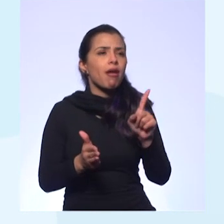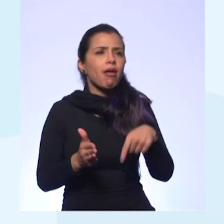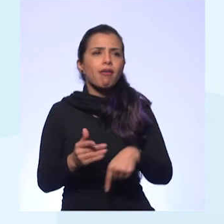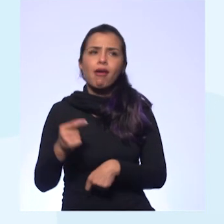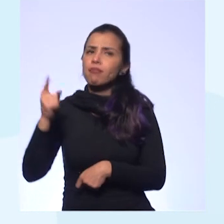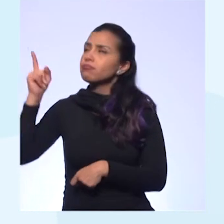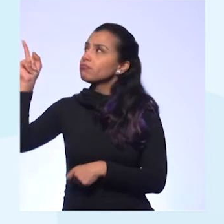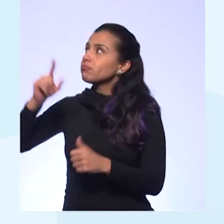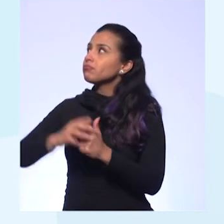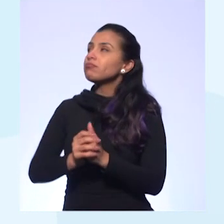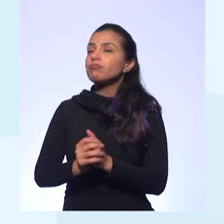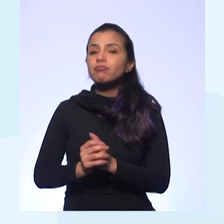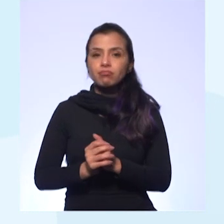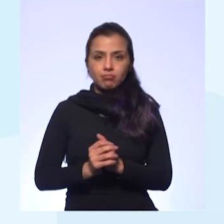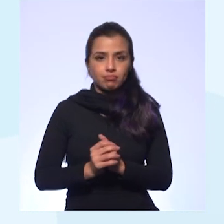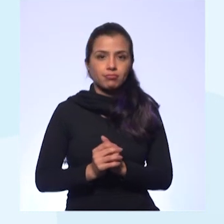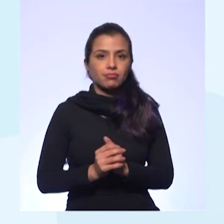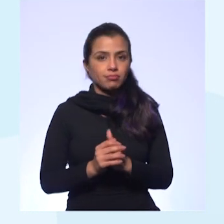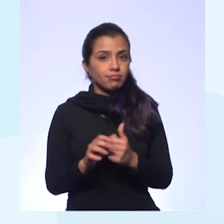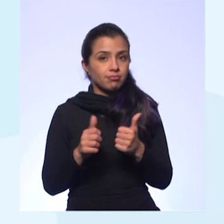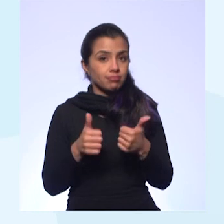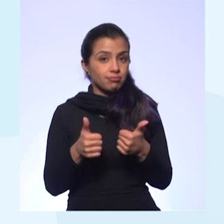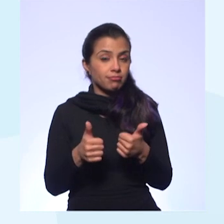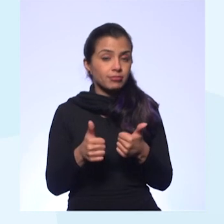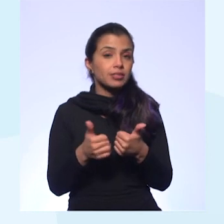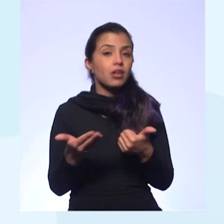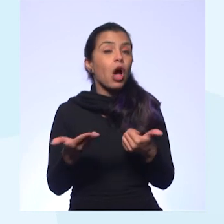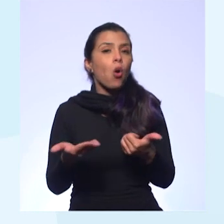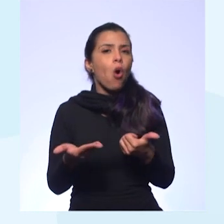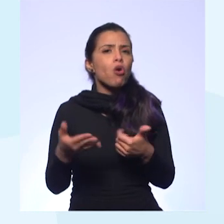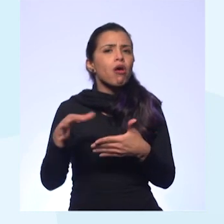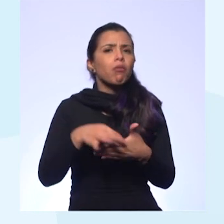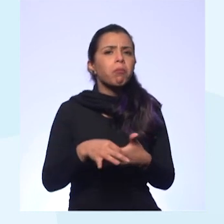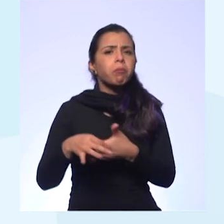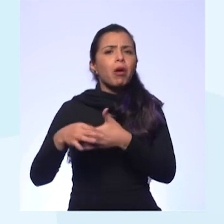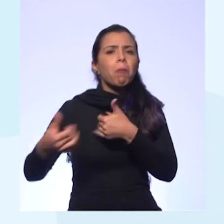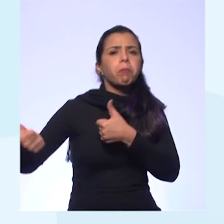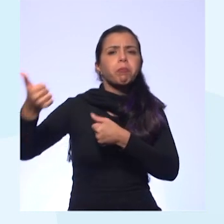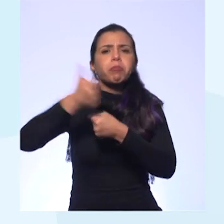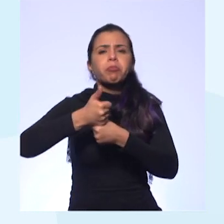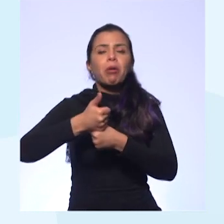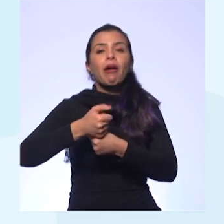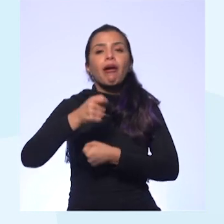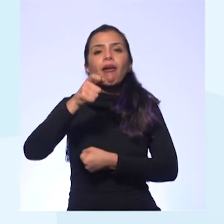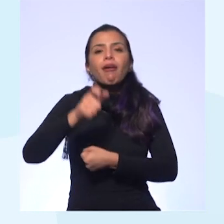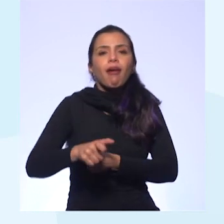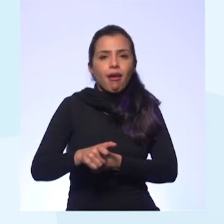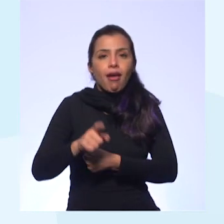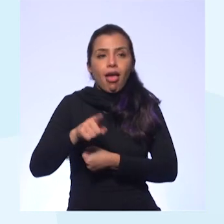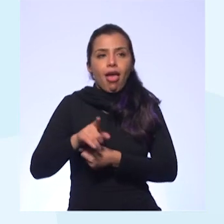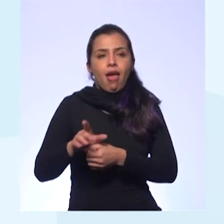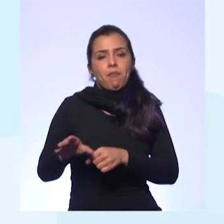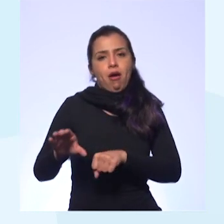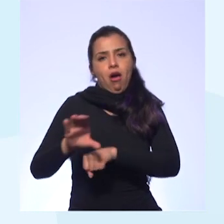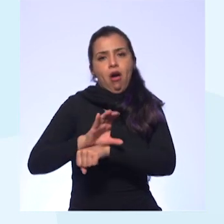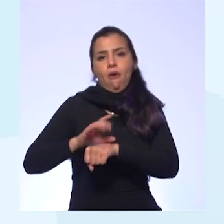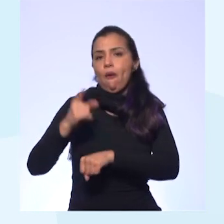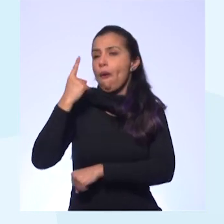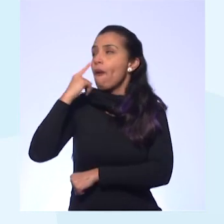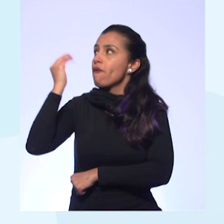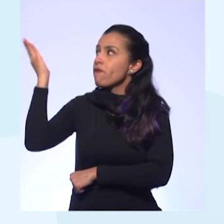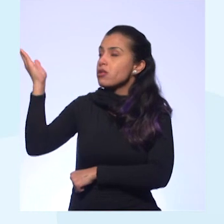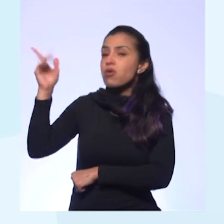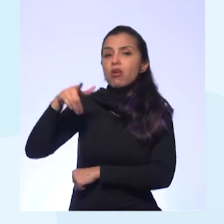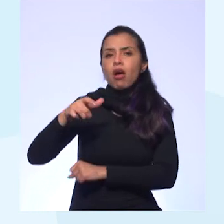Convenção Nacional, tá? Então, agora quem governa a França é esta convenção. Esta convenção é formada